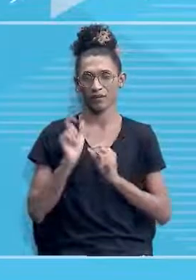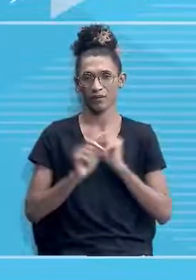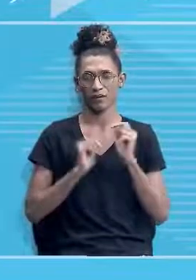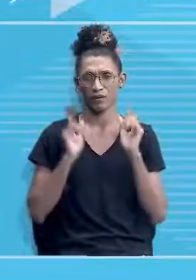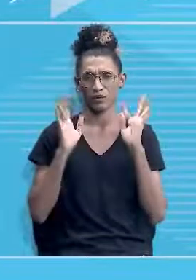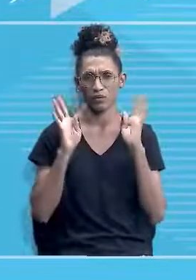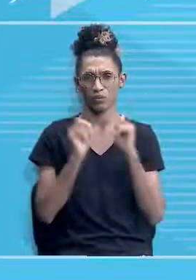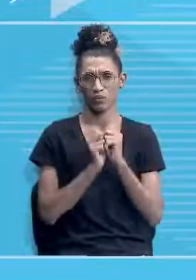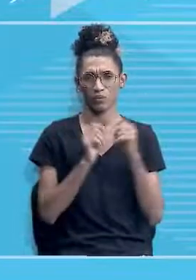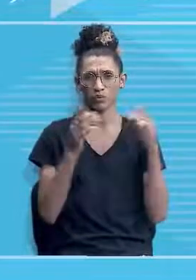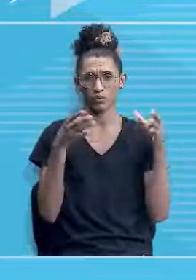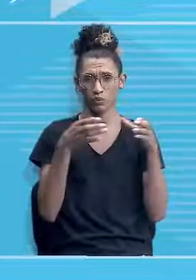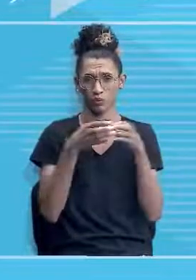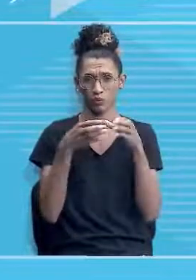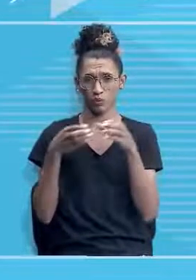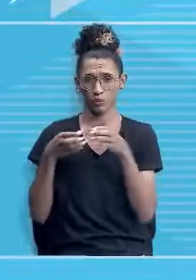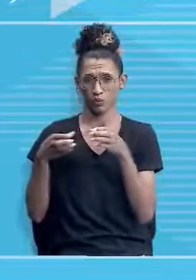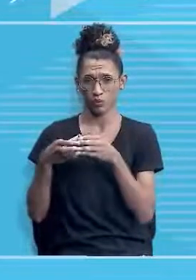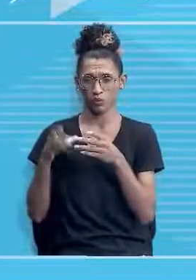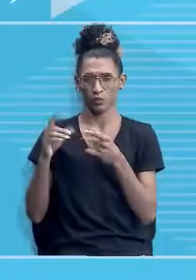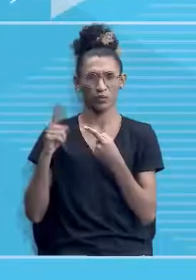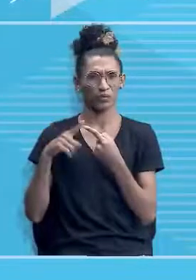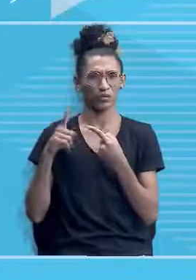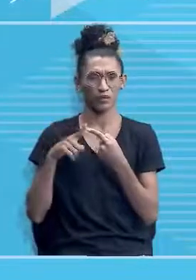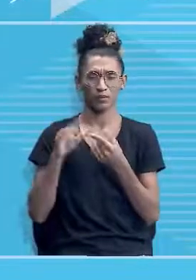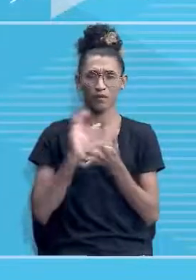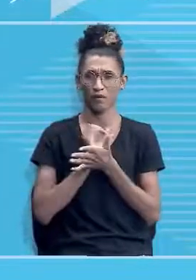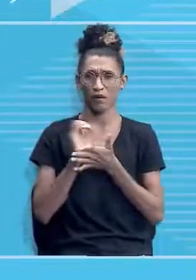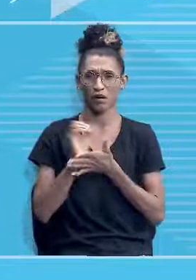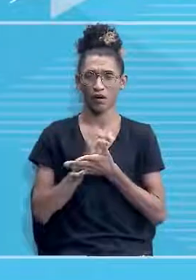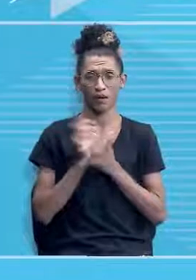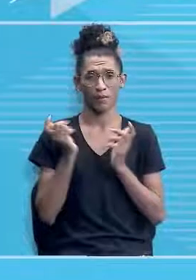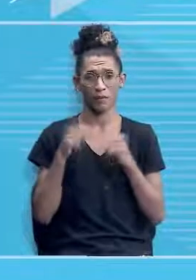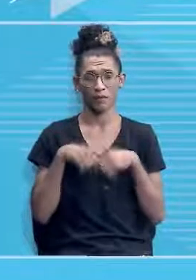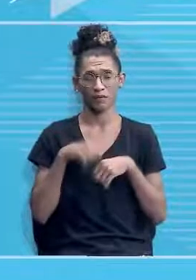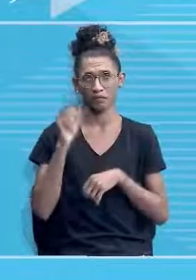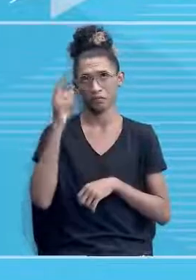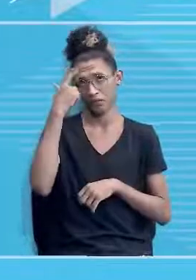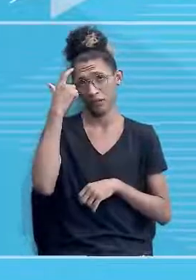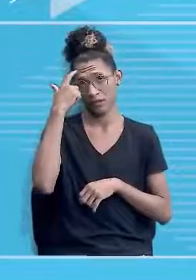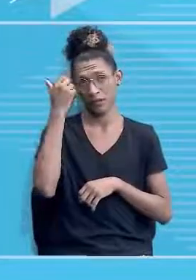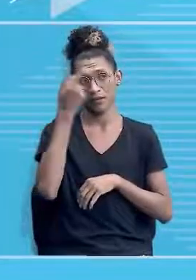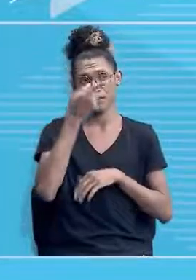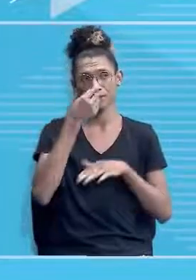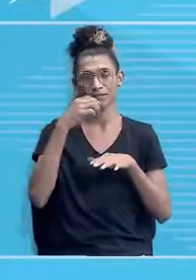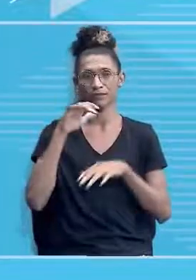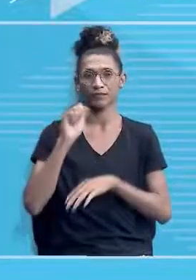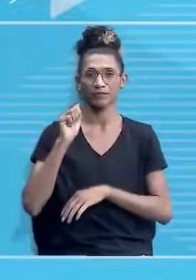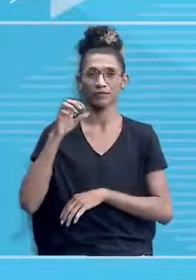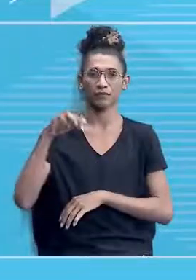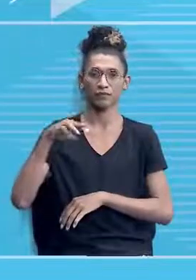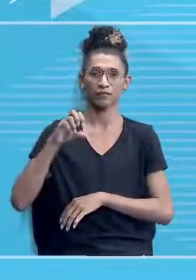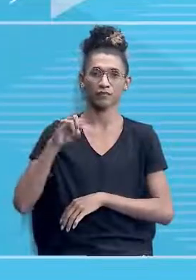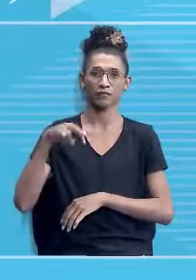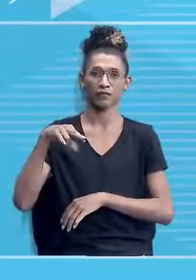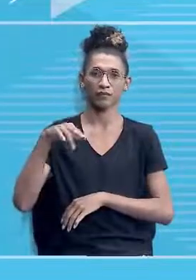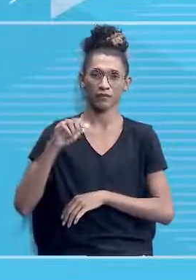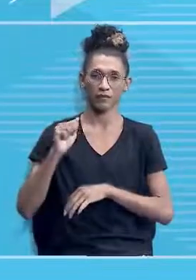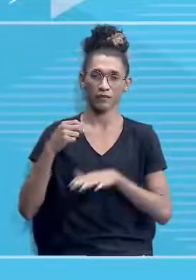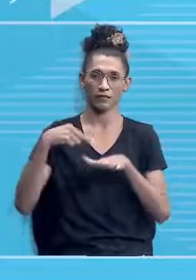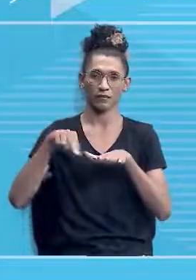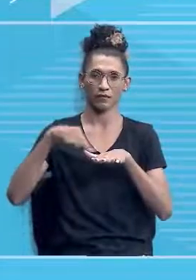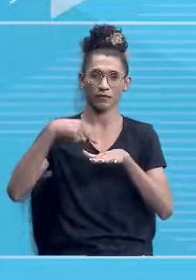todos os compostos orgânicos que você possa imaginar as aminas são as mais básicas nós vamos colocar agora o critério